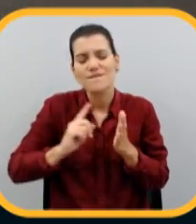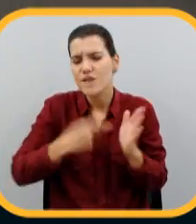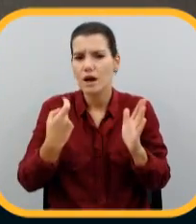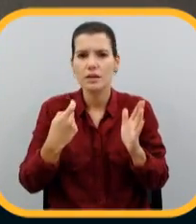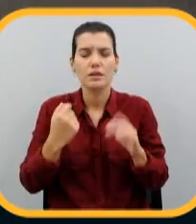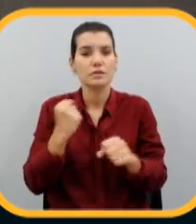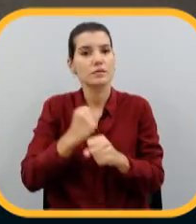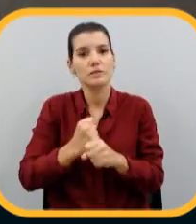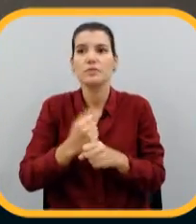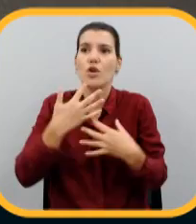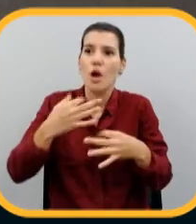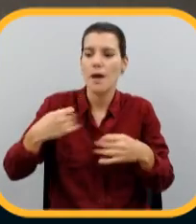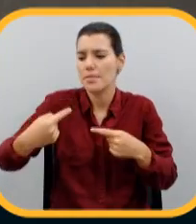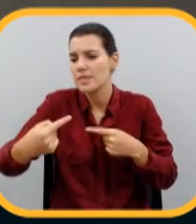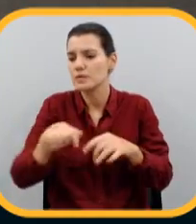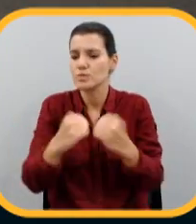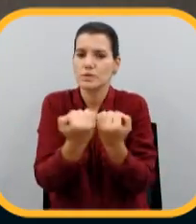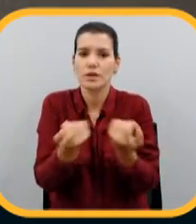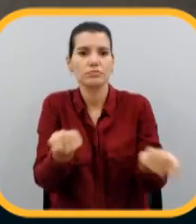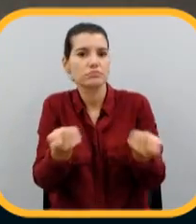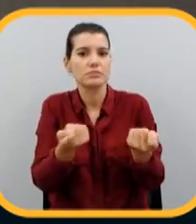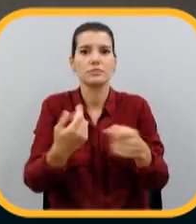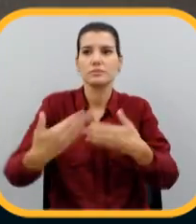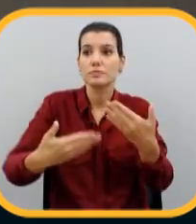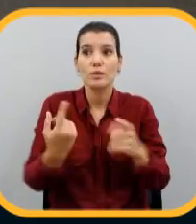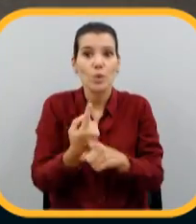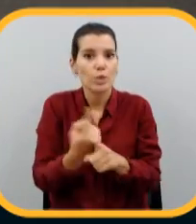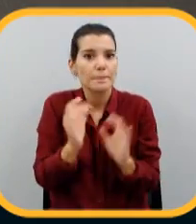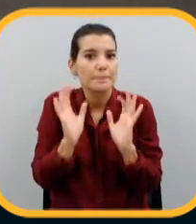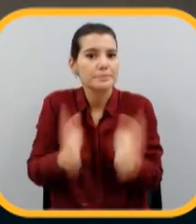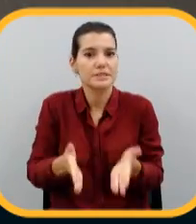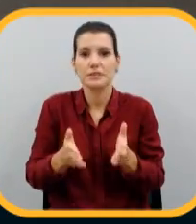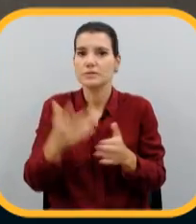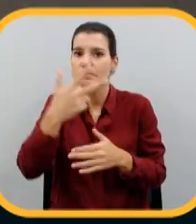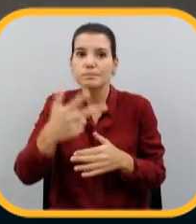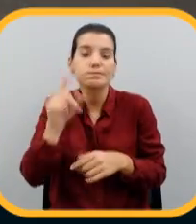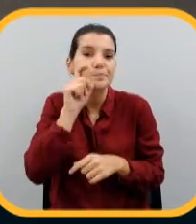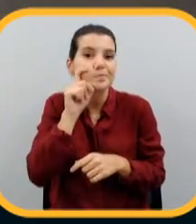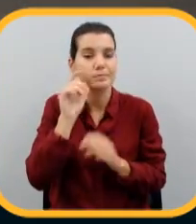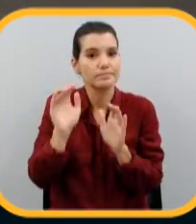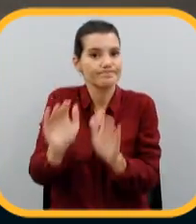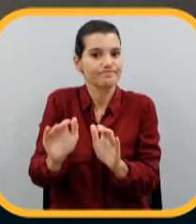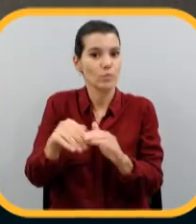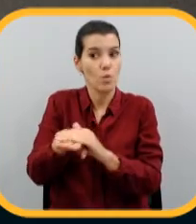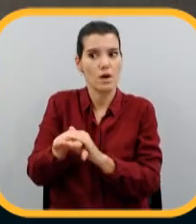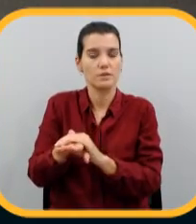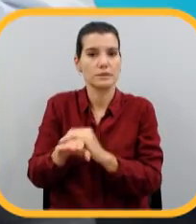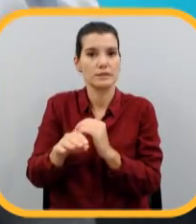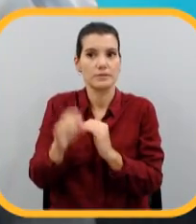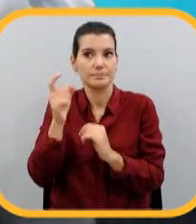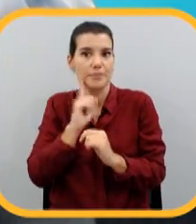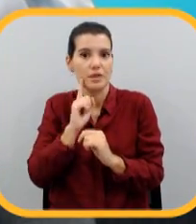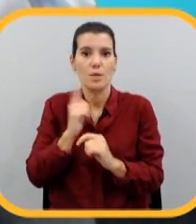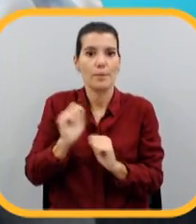assim, há coisas vitais para a nossa operação normal, como sociedade, como organizações, que temos que ter esses